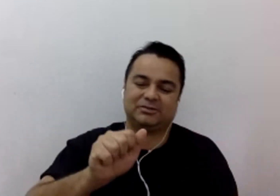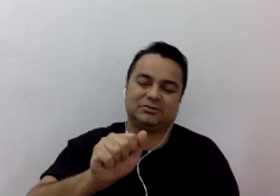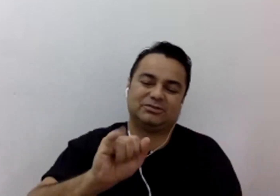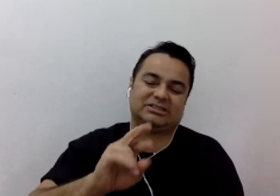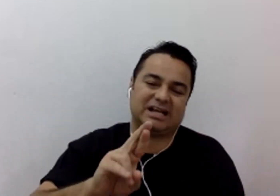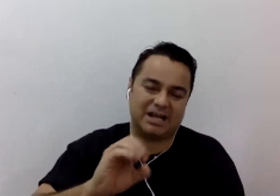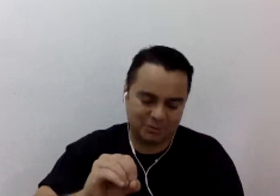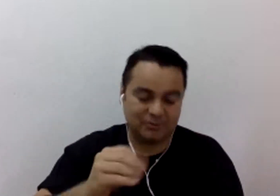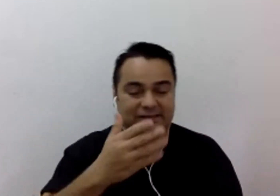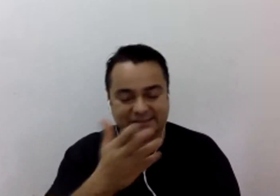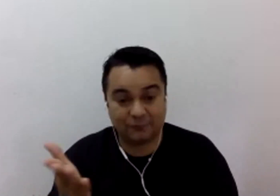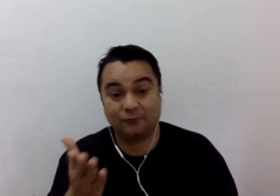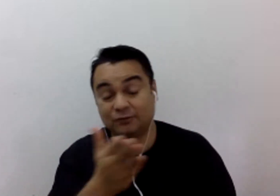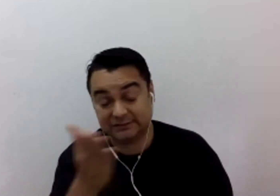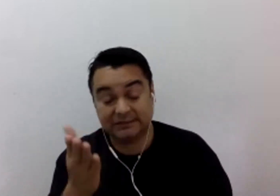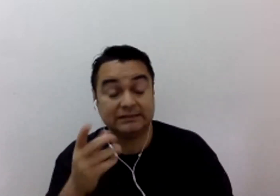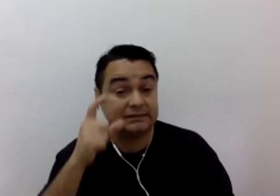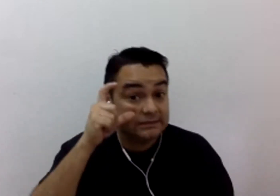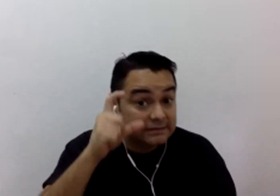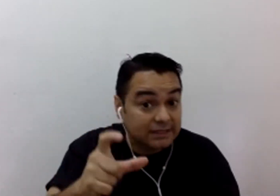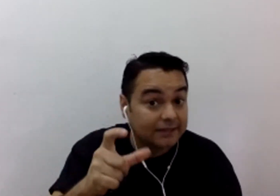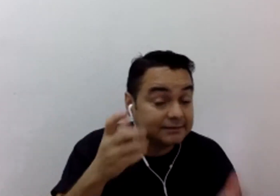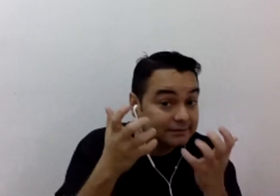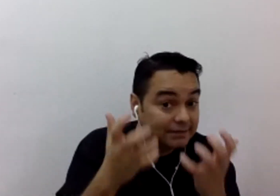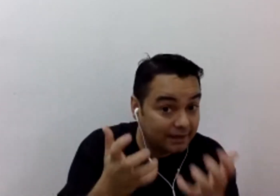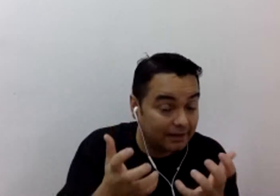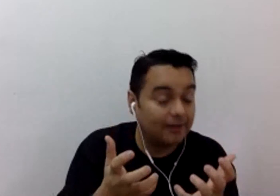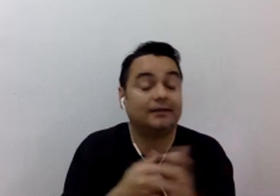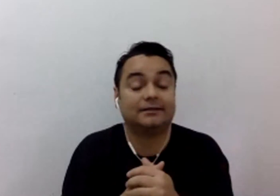Então, pessoal, quem tiver o interesse, né, de conhecer